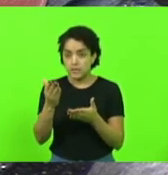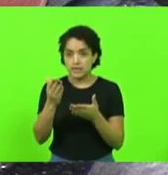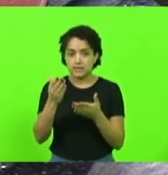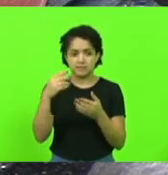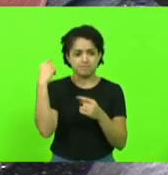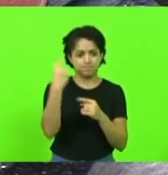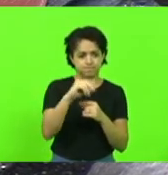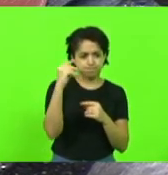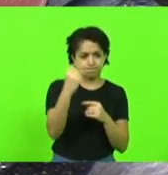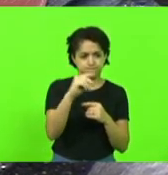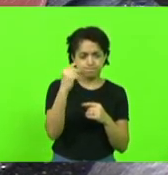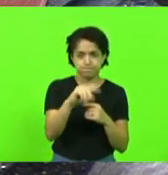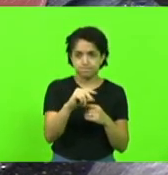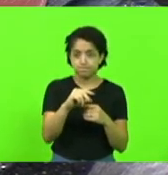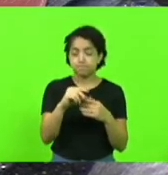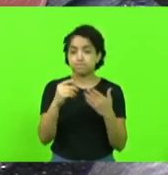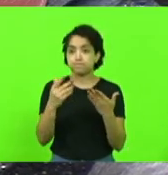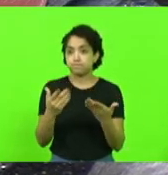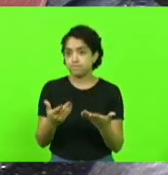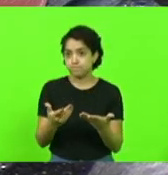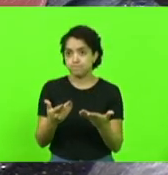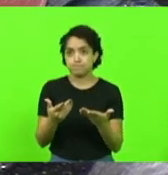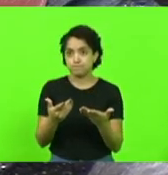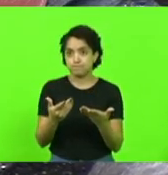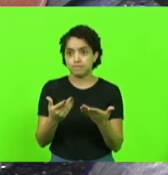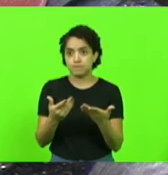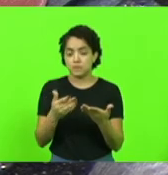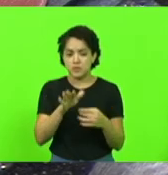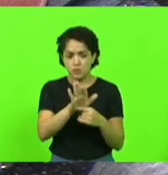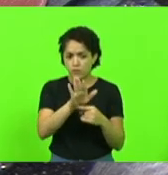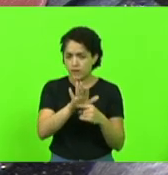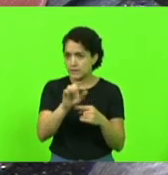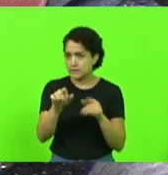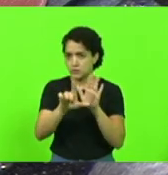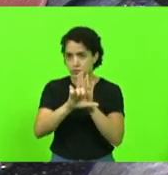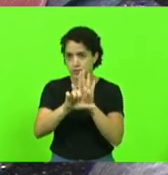e estiver em situação vulnerável, não será contemplado por esta lei?